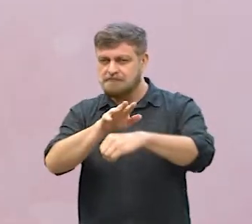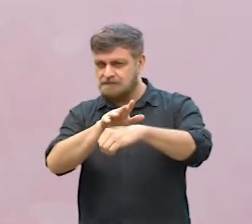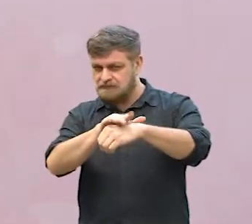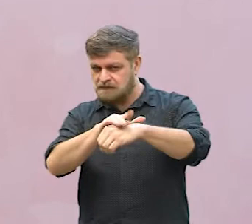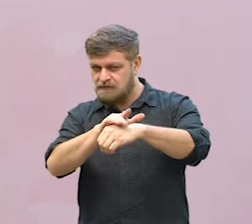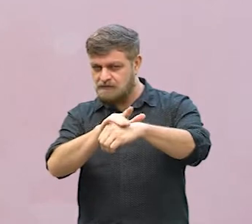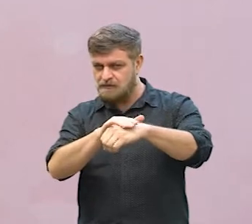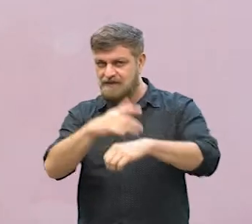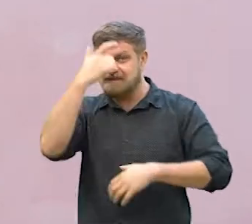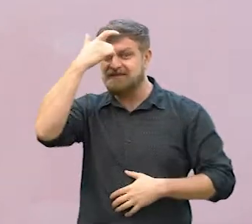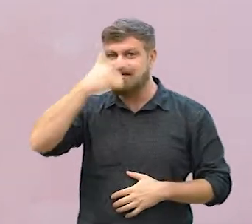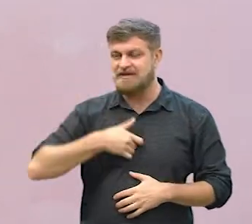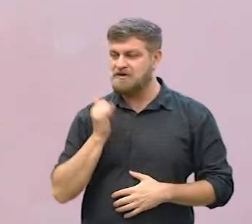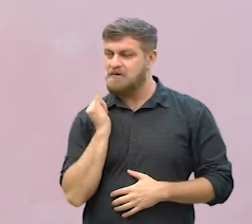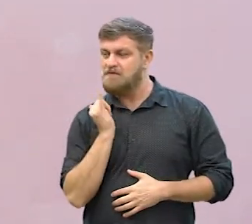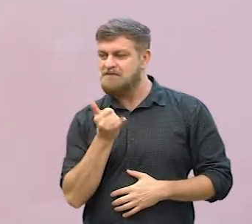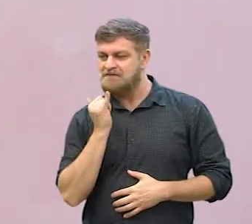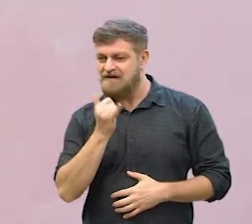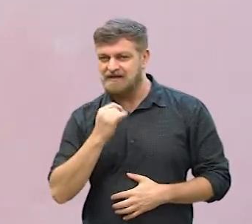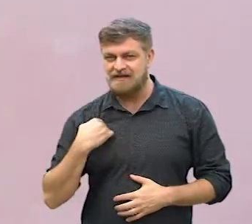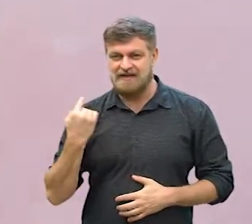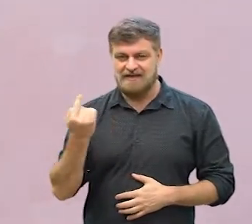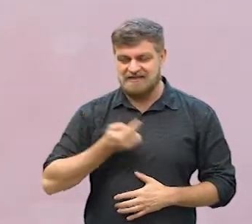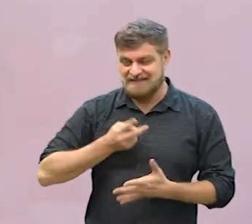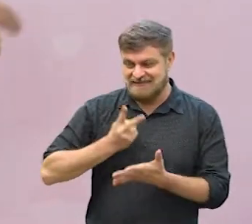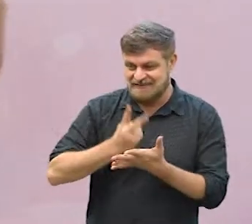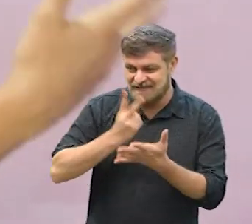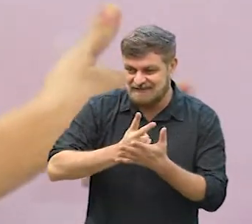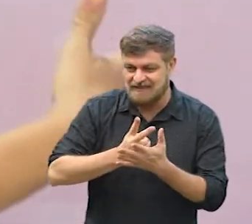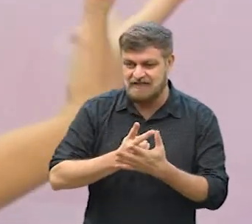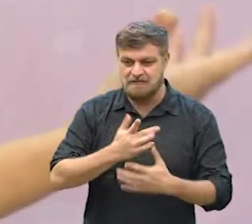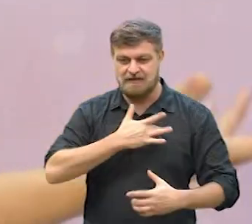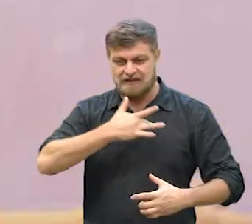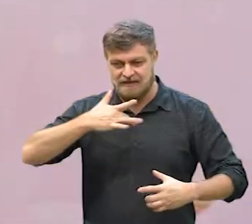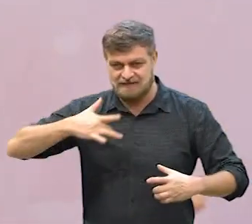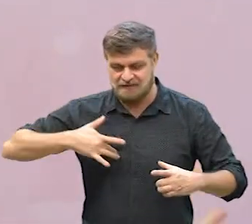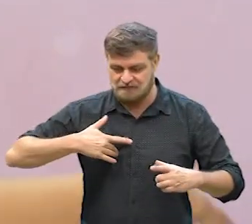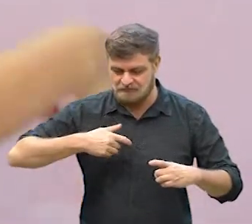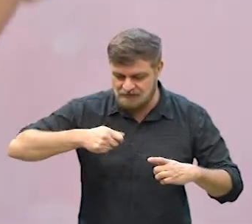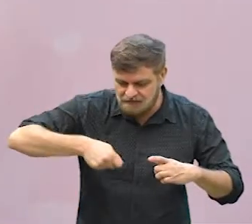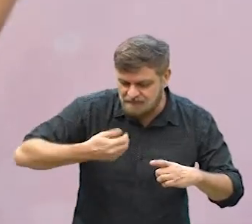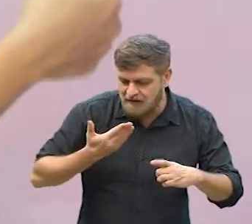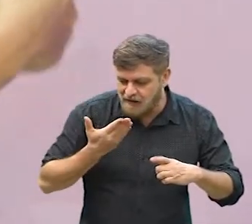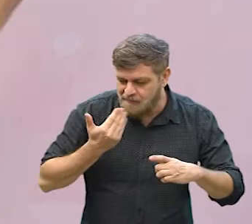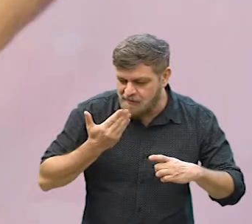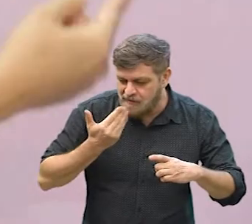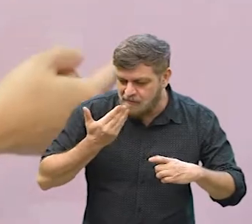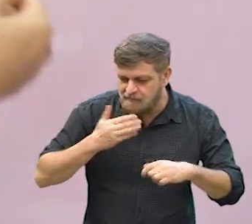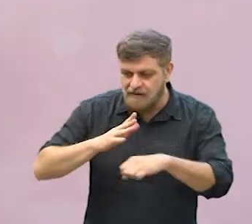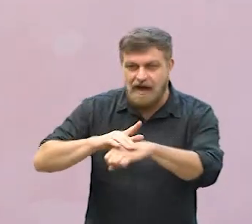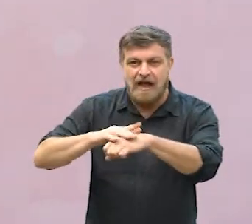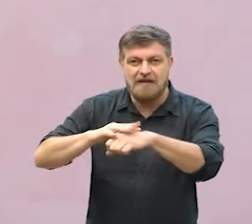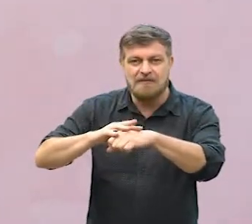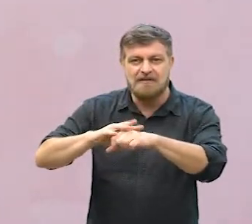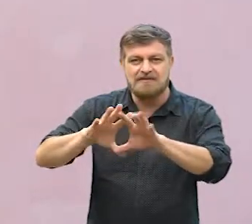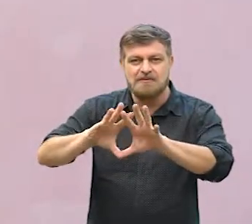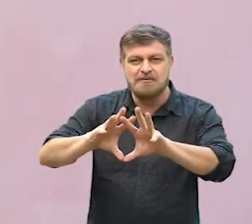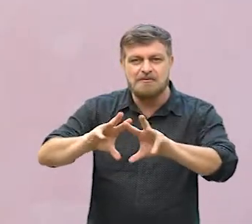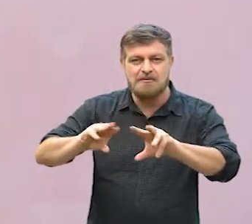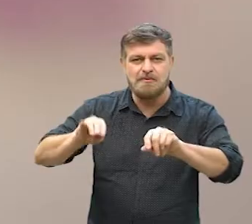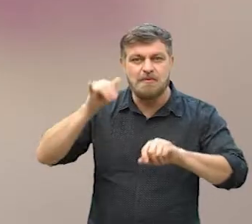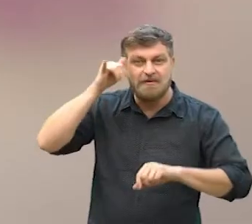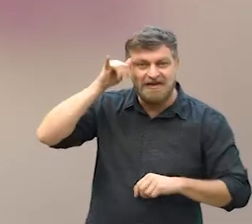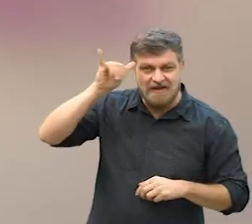eu disse logo na abertura do programa, se a gente tivesse sempre uma alimentação saudável, muitas doenças seriam